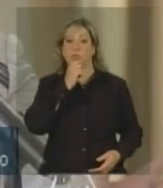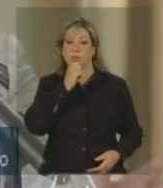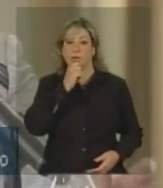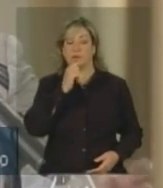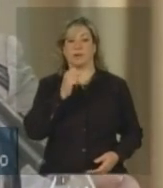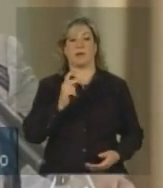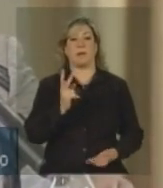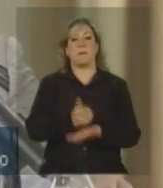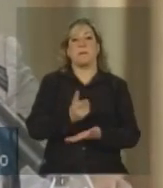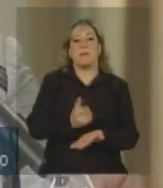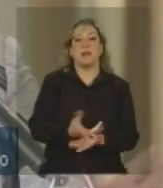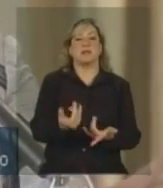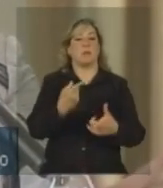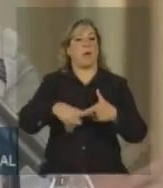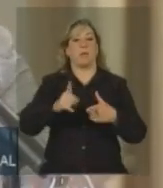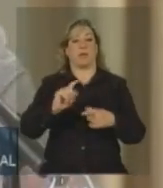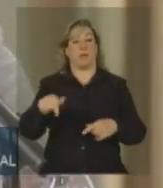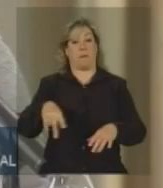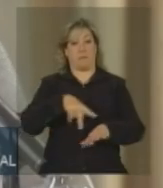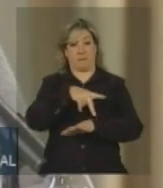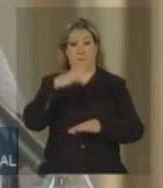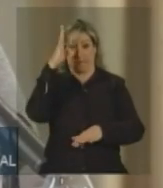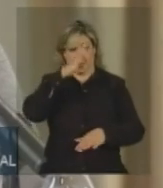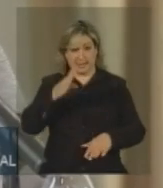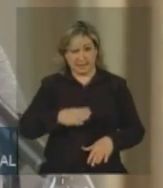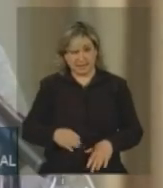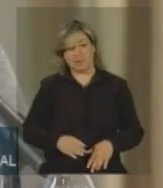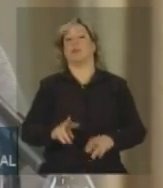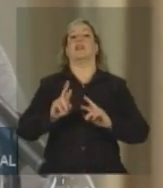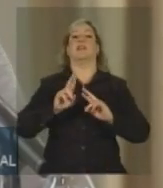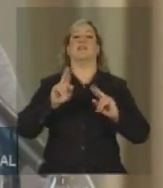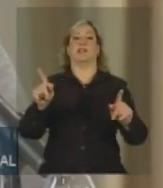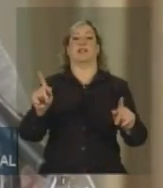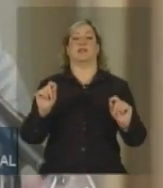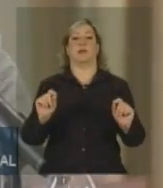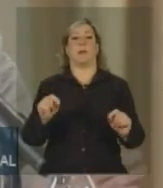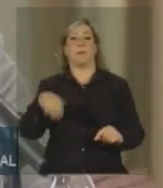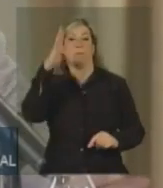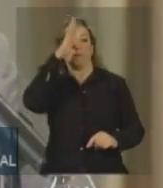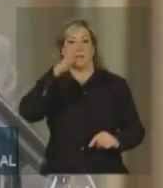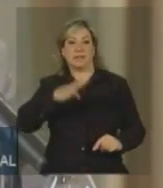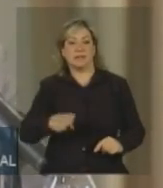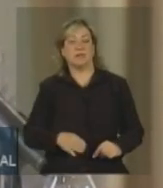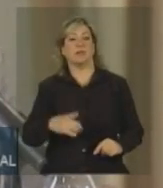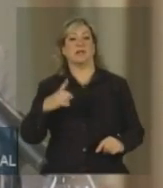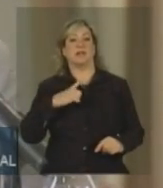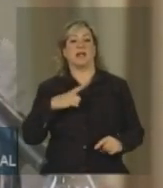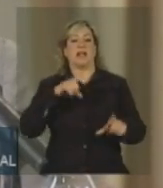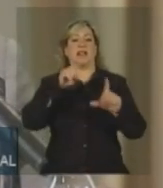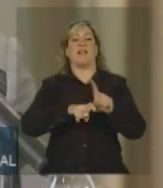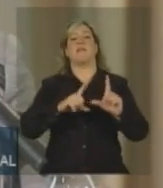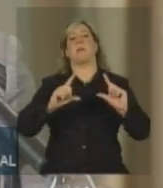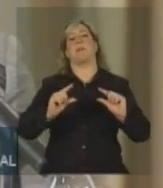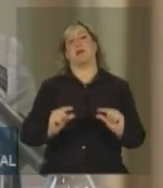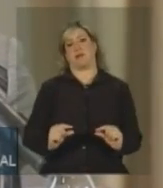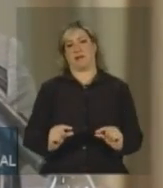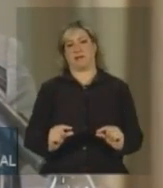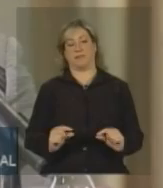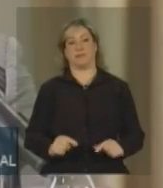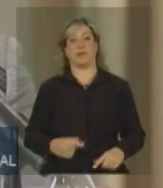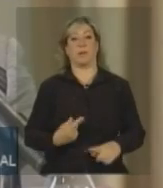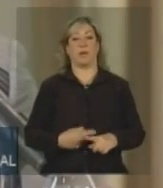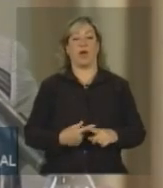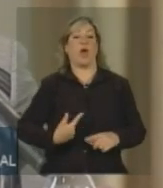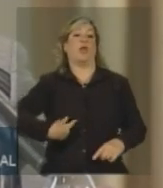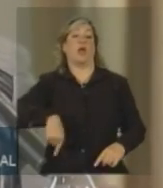a mesma situação, né? Nós somos um país com uma relação de endividamento muito baixa. Nós temos